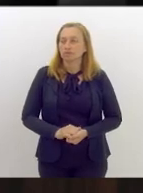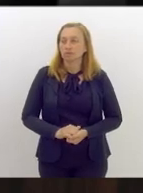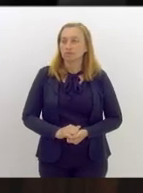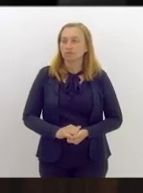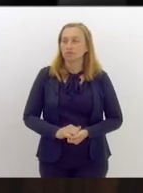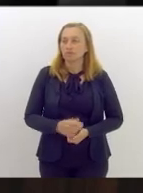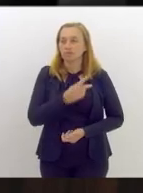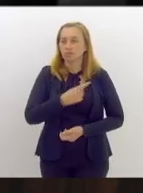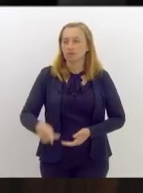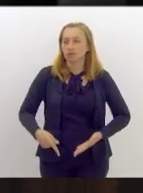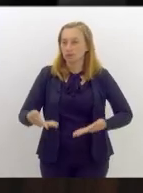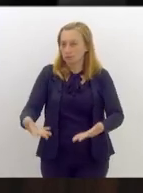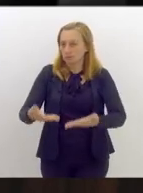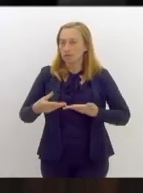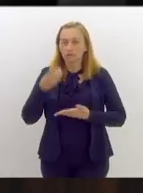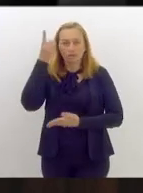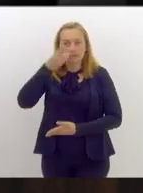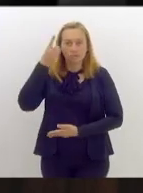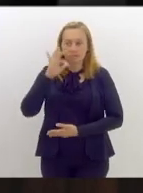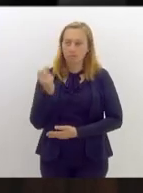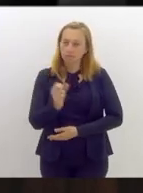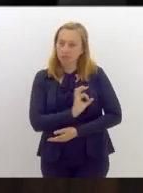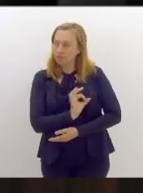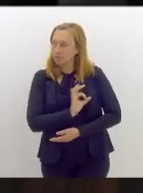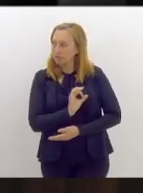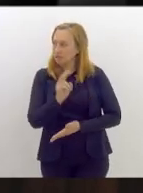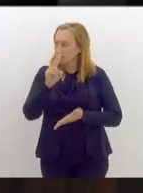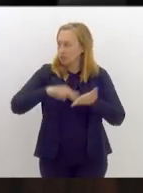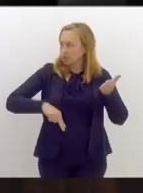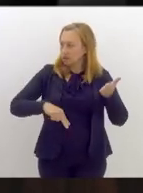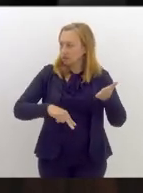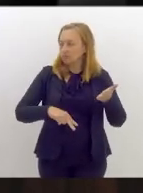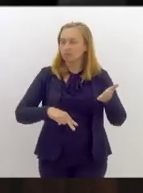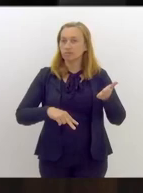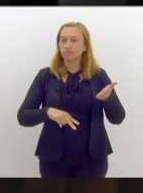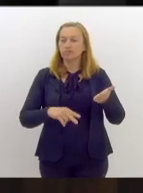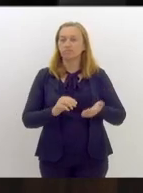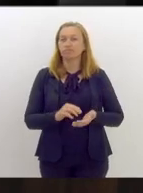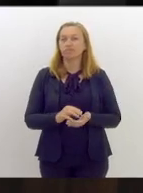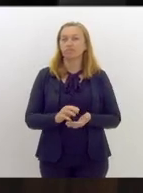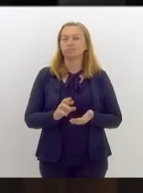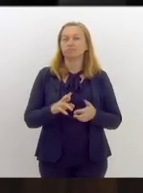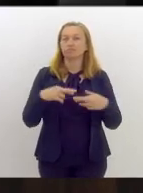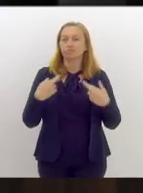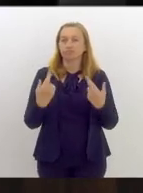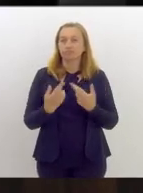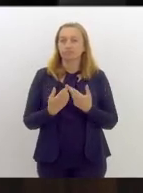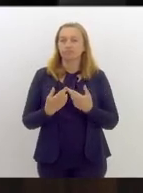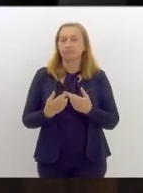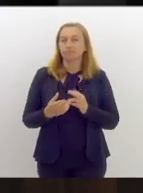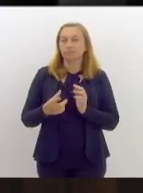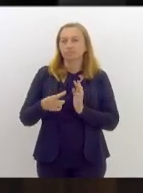A presidência convida a deputada Marta Rocha a fazer a leitura da ata da sessão anterior.